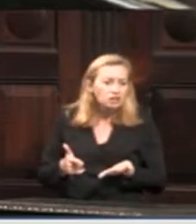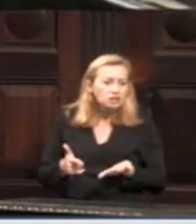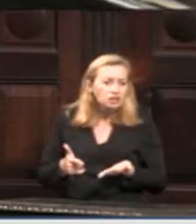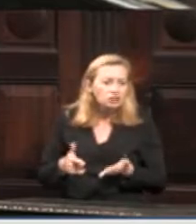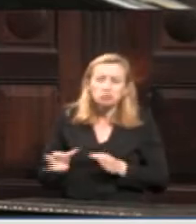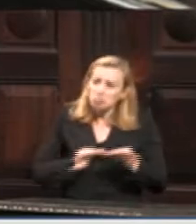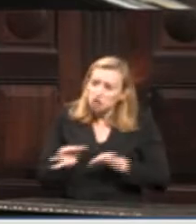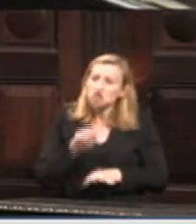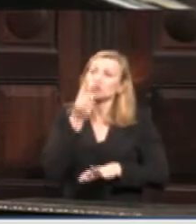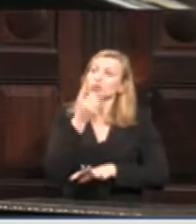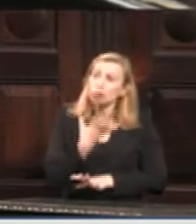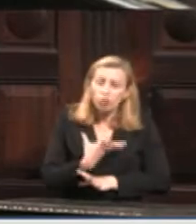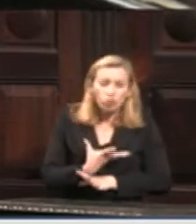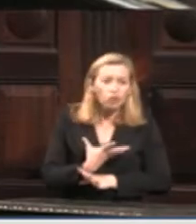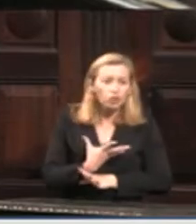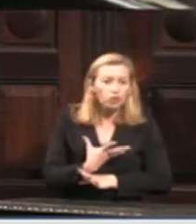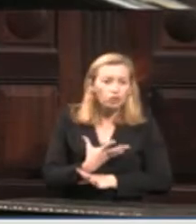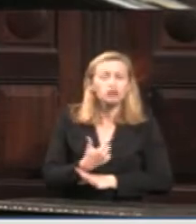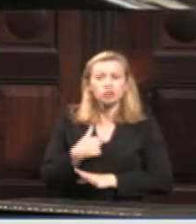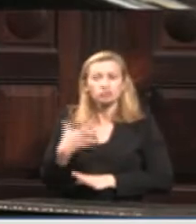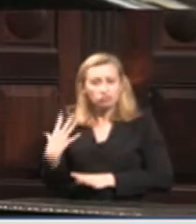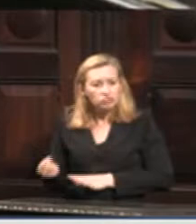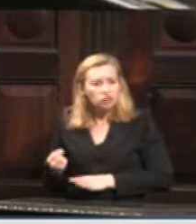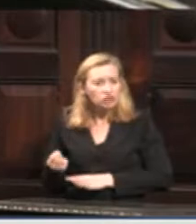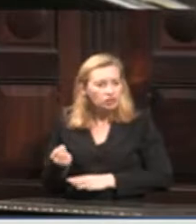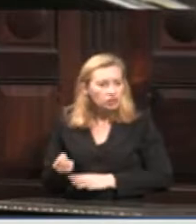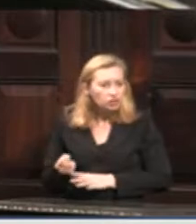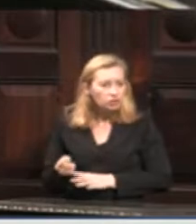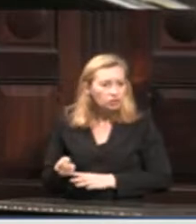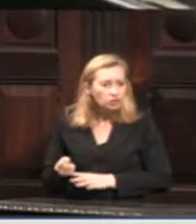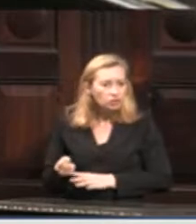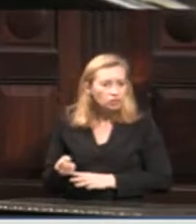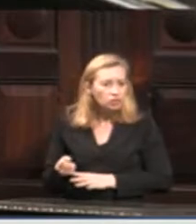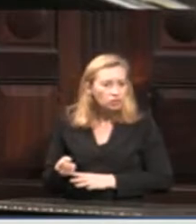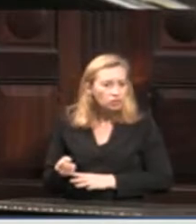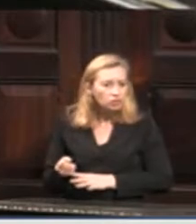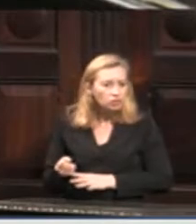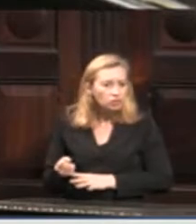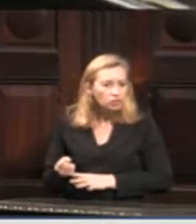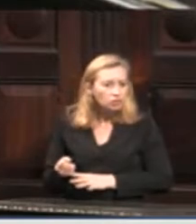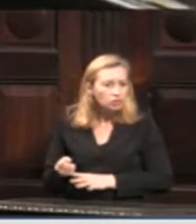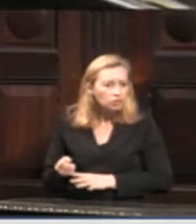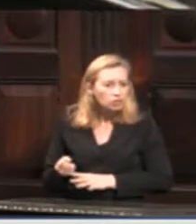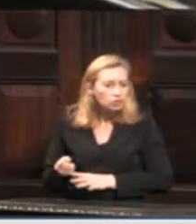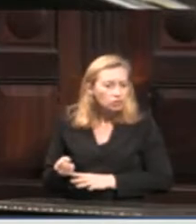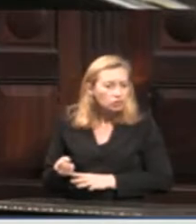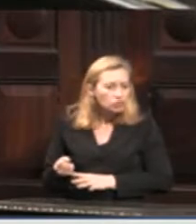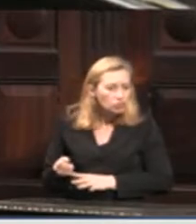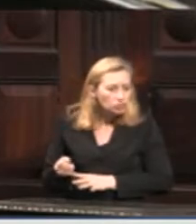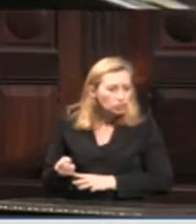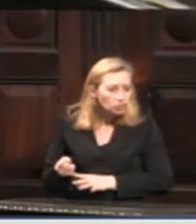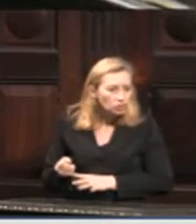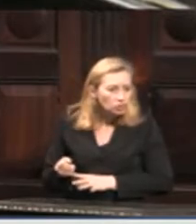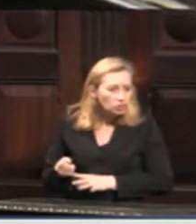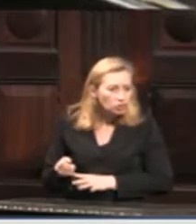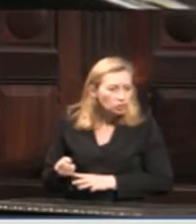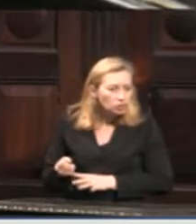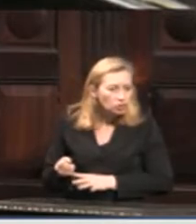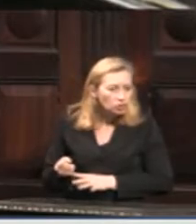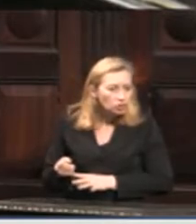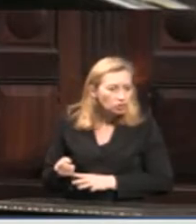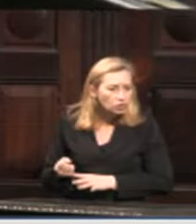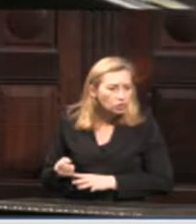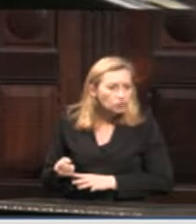é maravilhoso, o nosso parecer é favorável. Com essa única questão, a gente podia talvez até aqui incorporar.